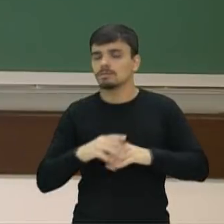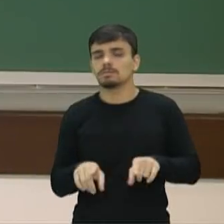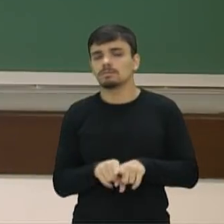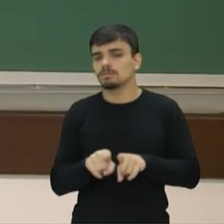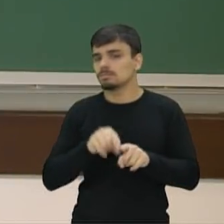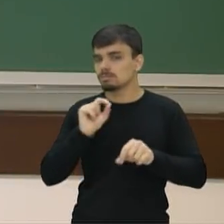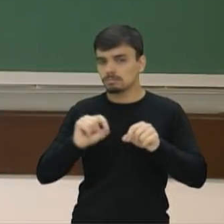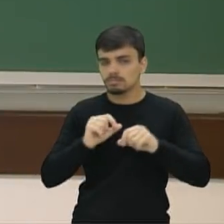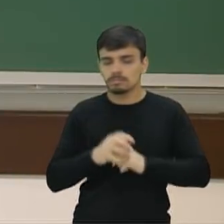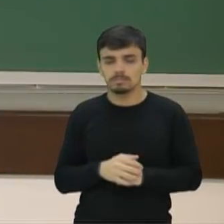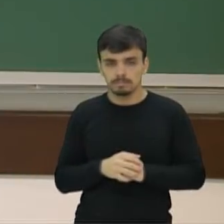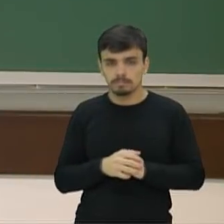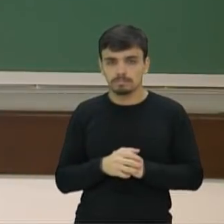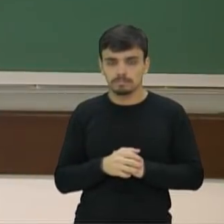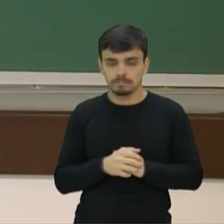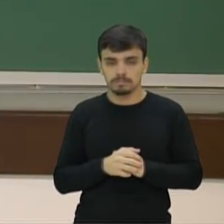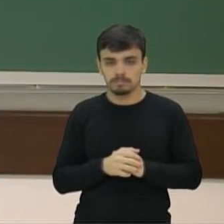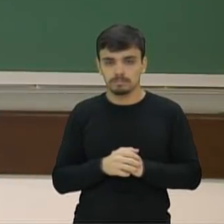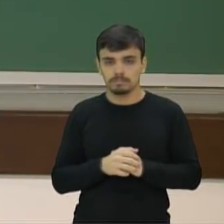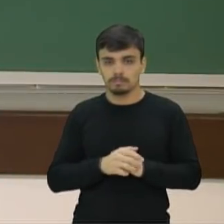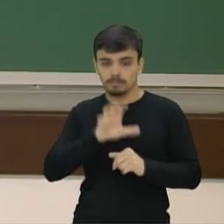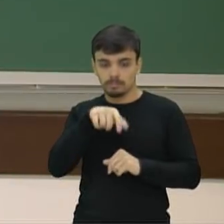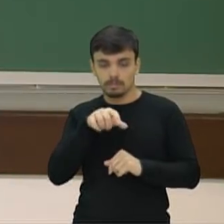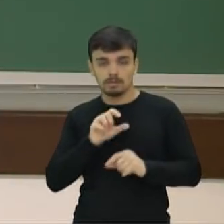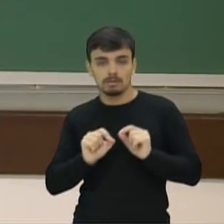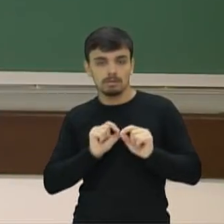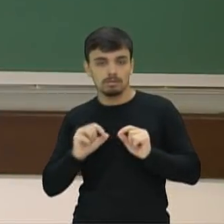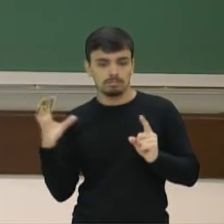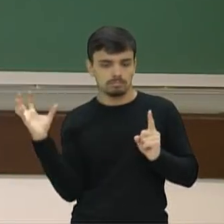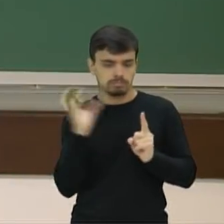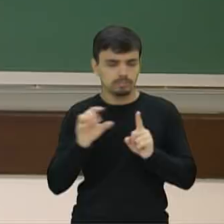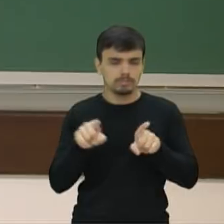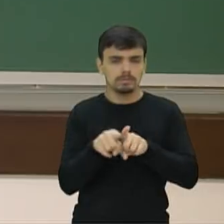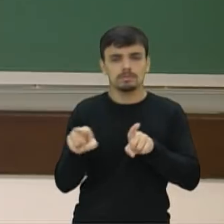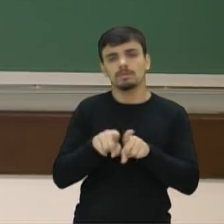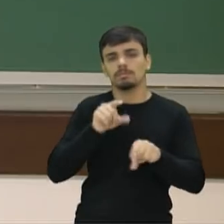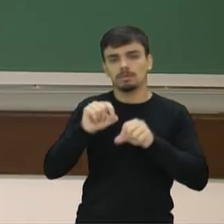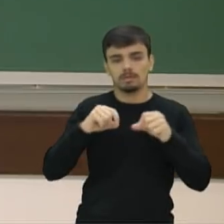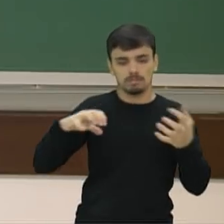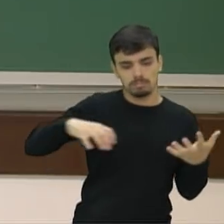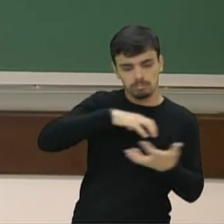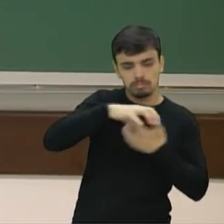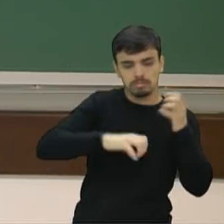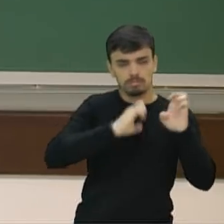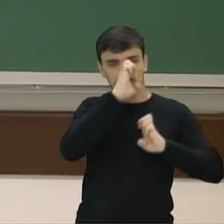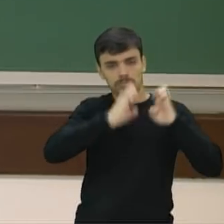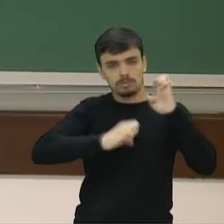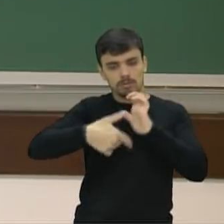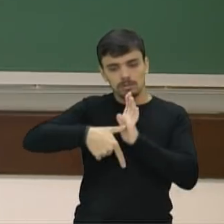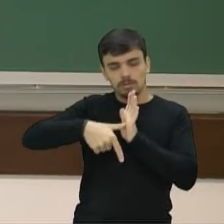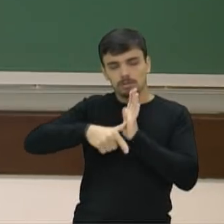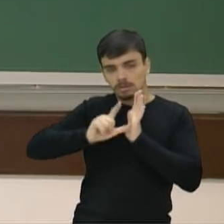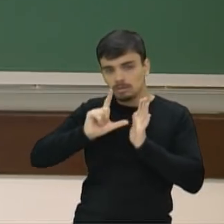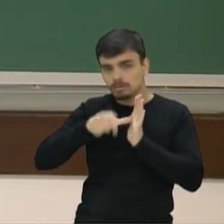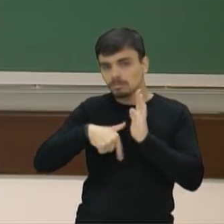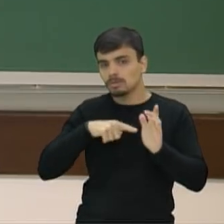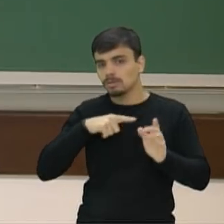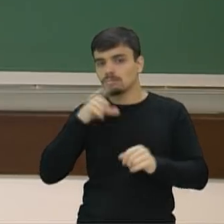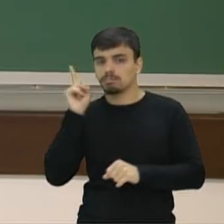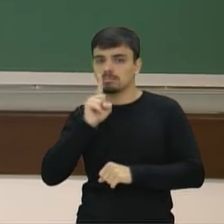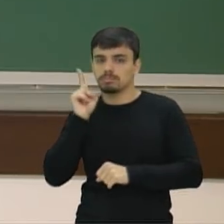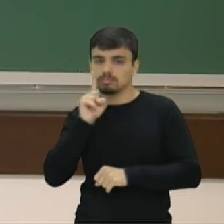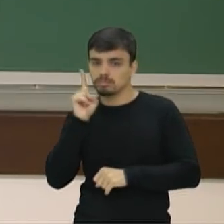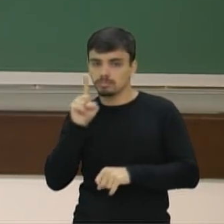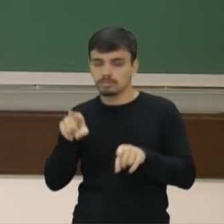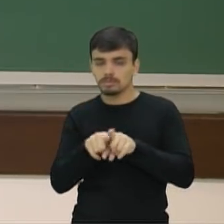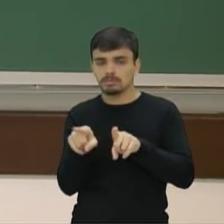aí, isso é impulsionado. Então, a Revolução Industrial. Posteriormente, nós temos nos Estados Unidos,